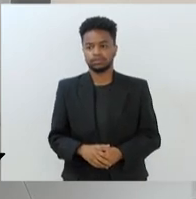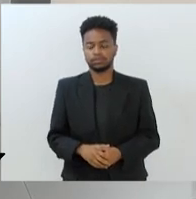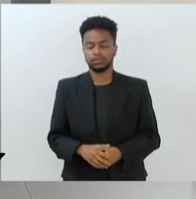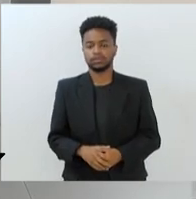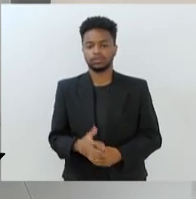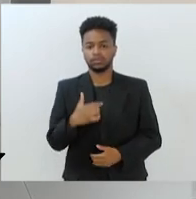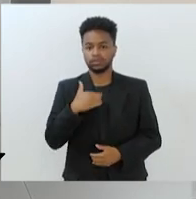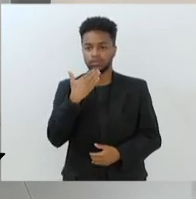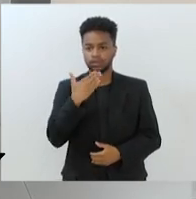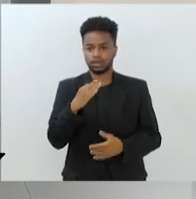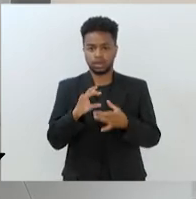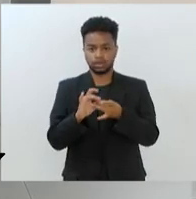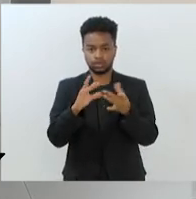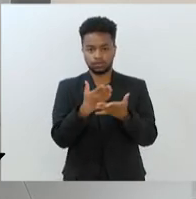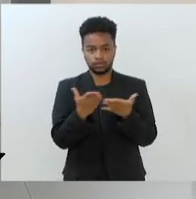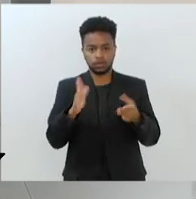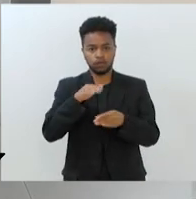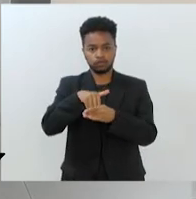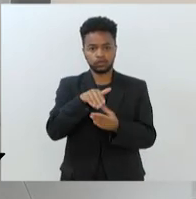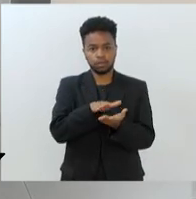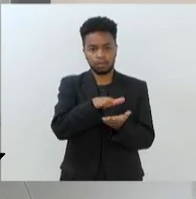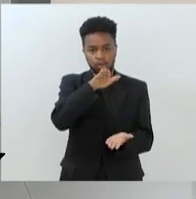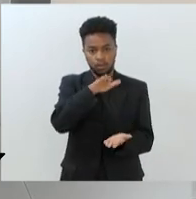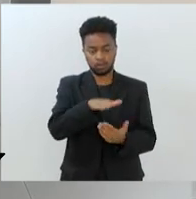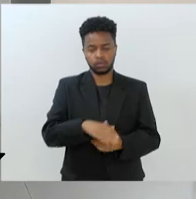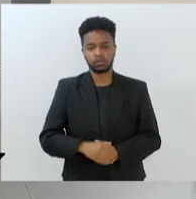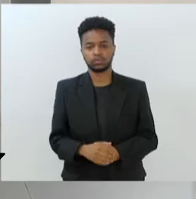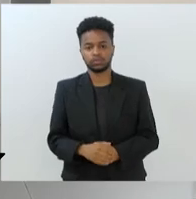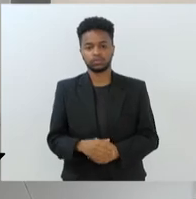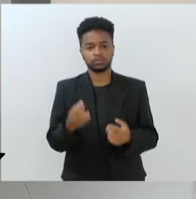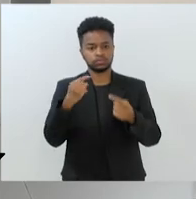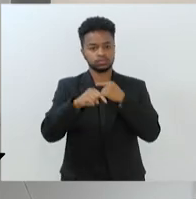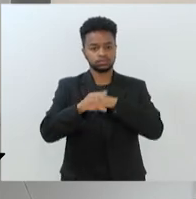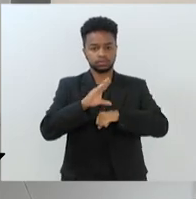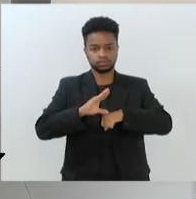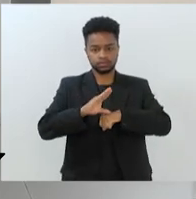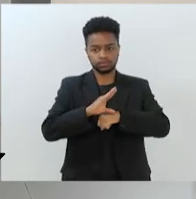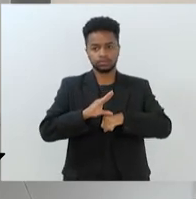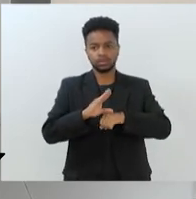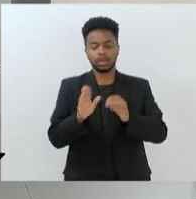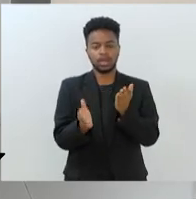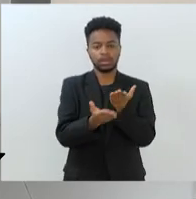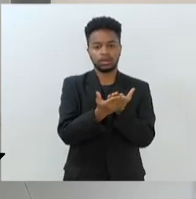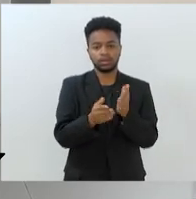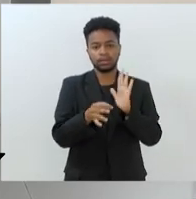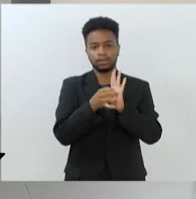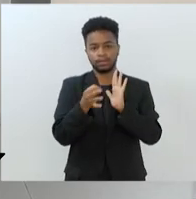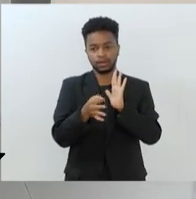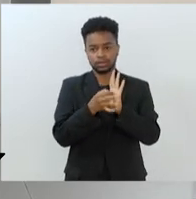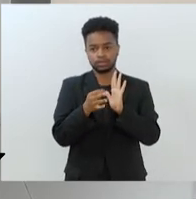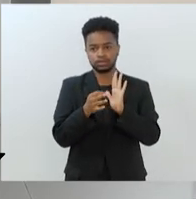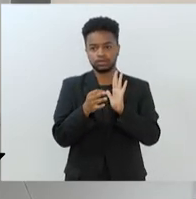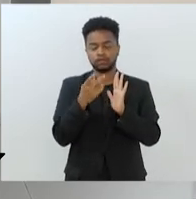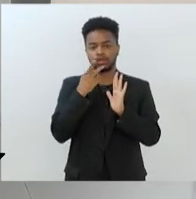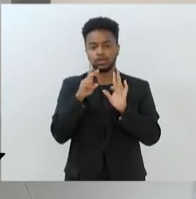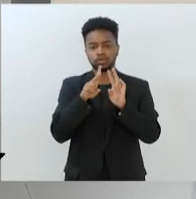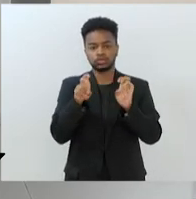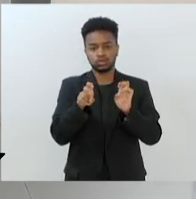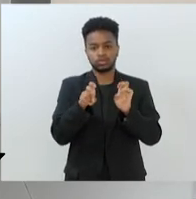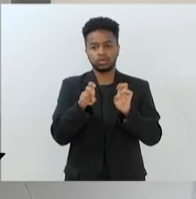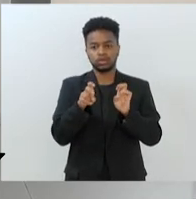pedir autorização do plenário para votação em bloco da inconstitucionalidade, anexação dos pareceres que versam sobre inconstitucionalidade,